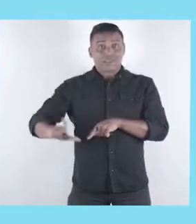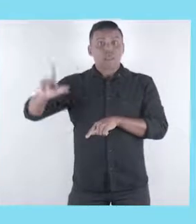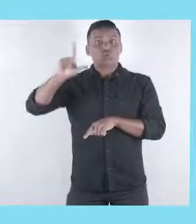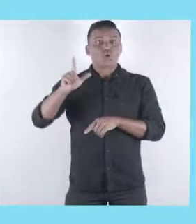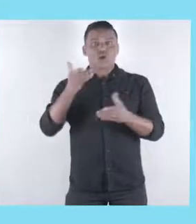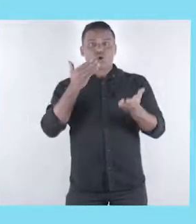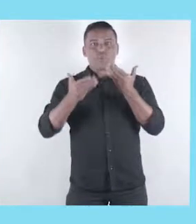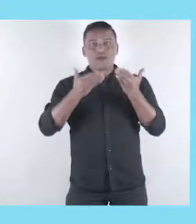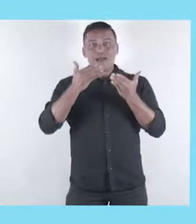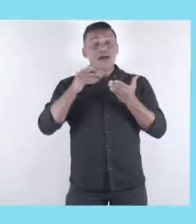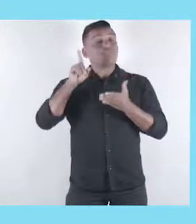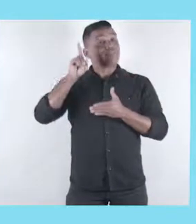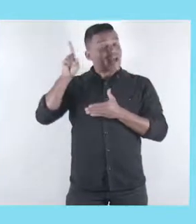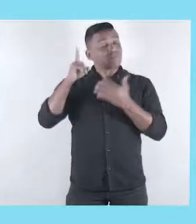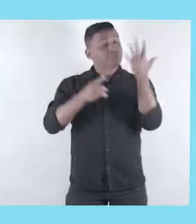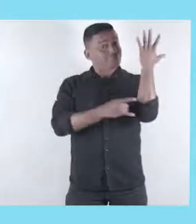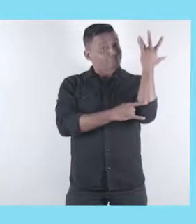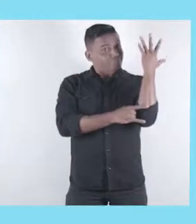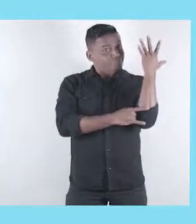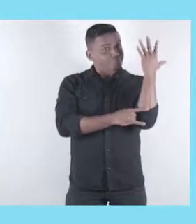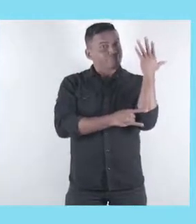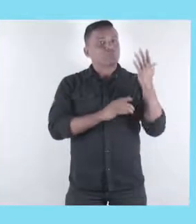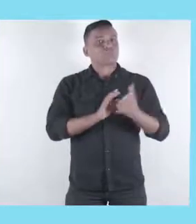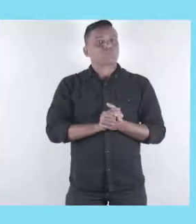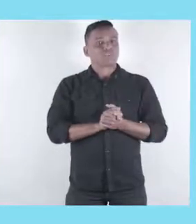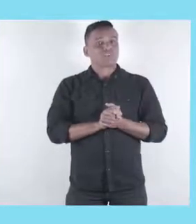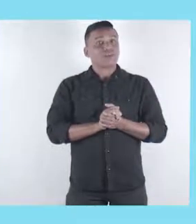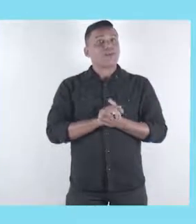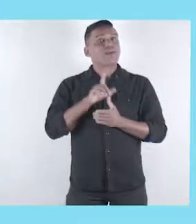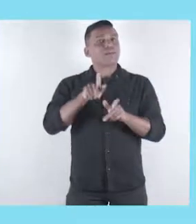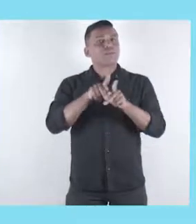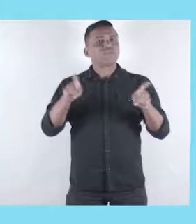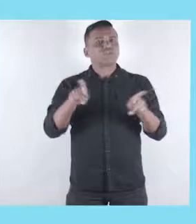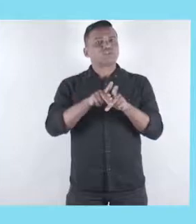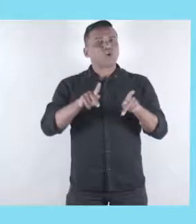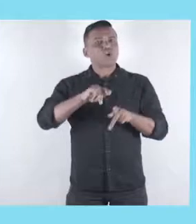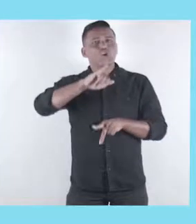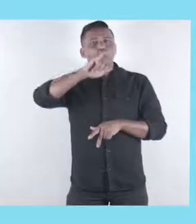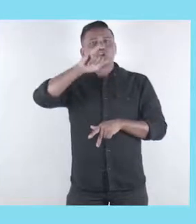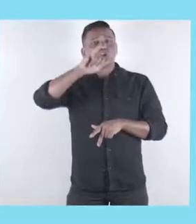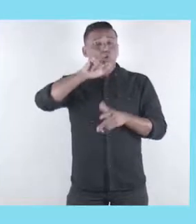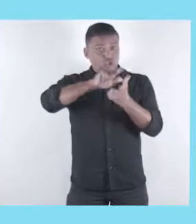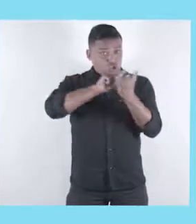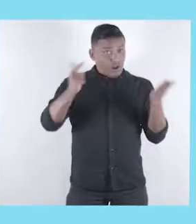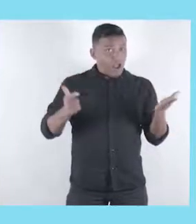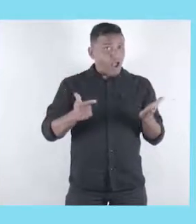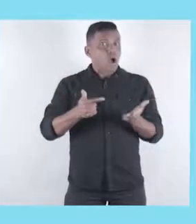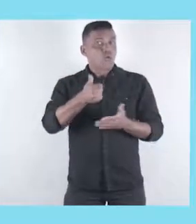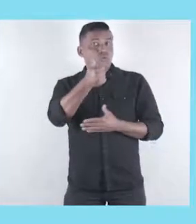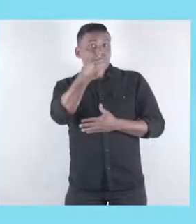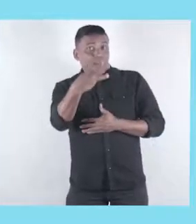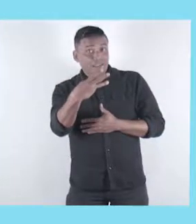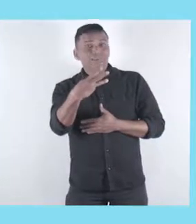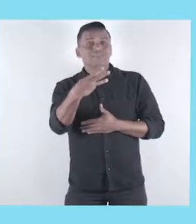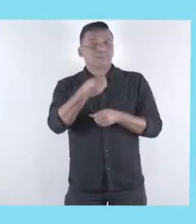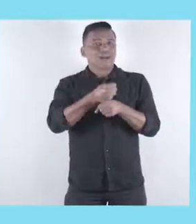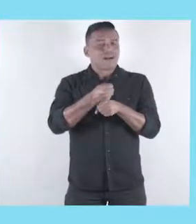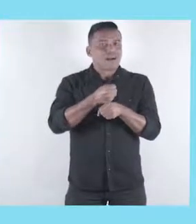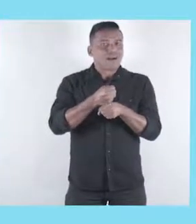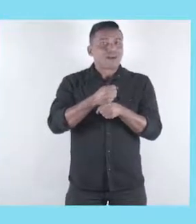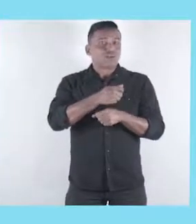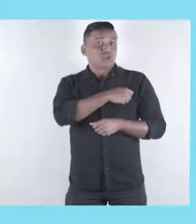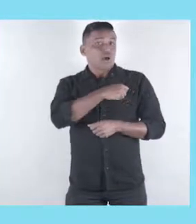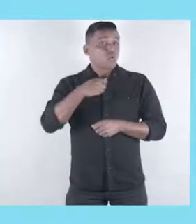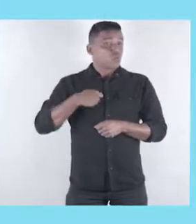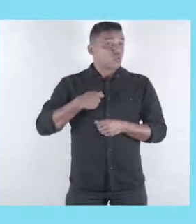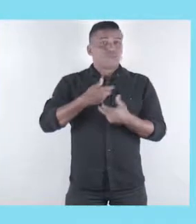professor de jornalismo por 13 anos autor de 13 livros de diversos gêneros mas com ênfase